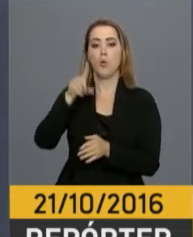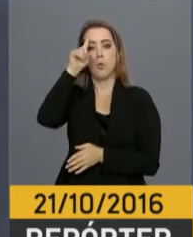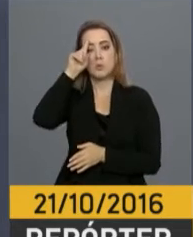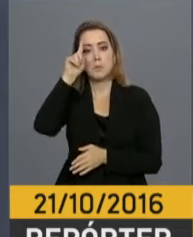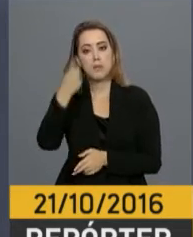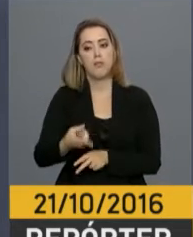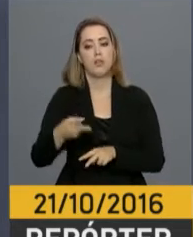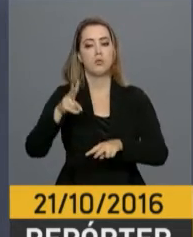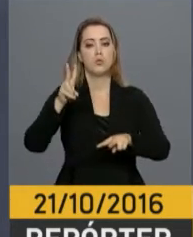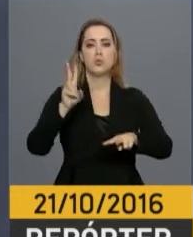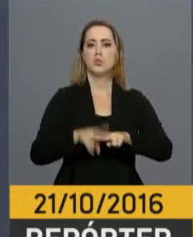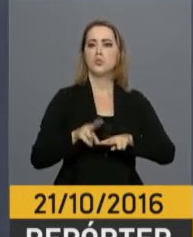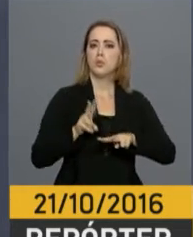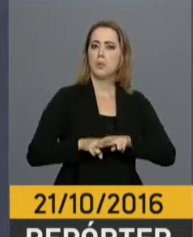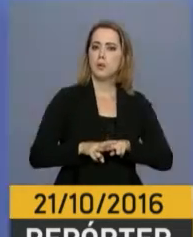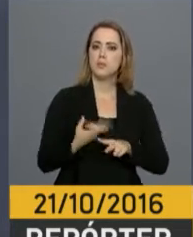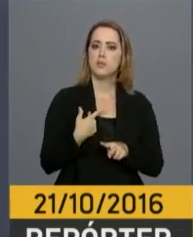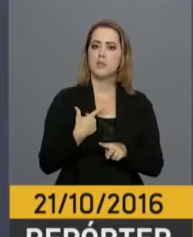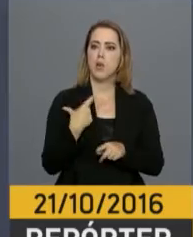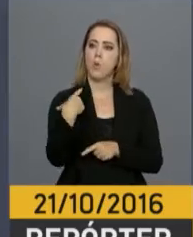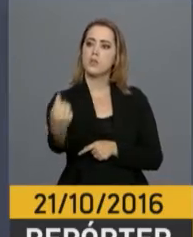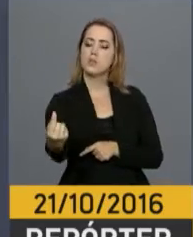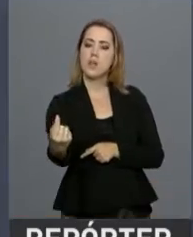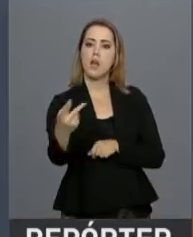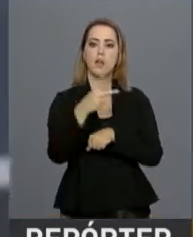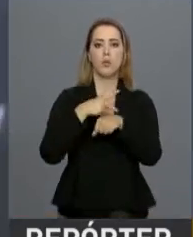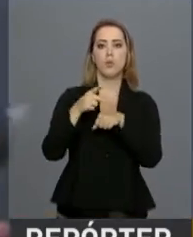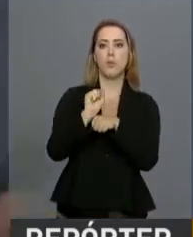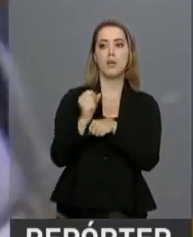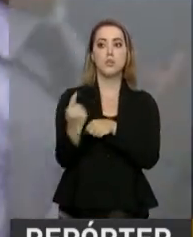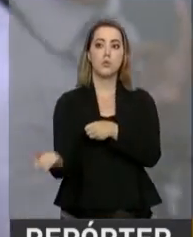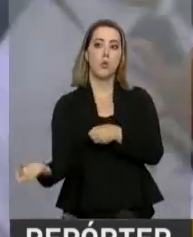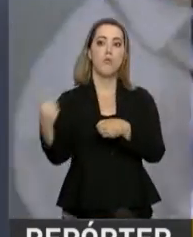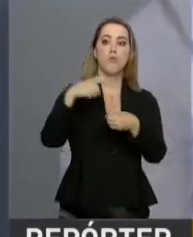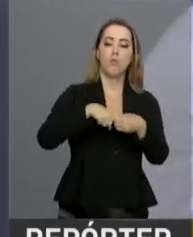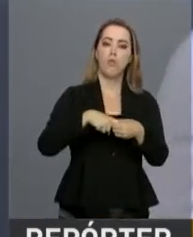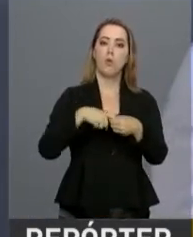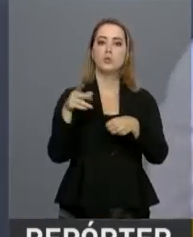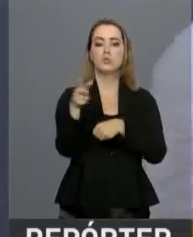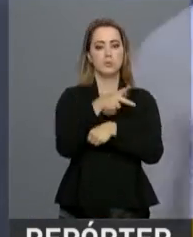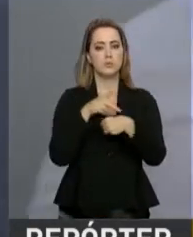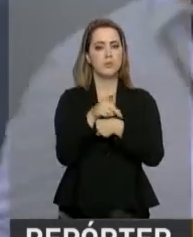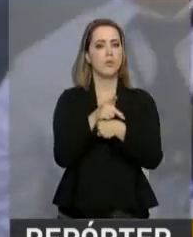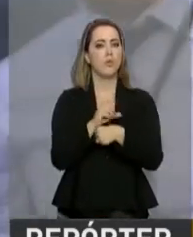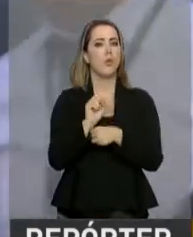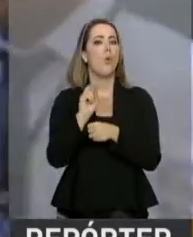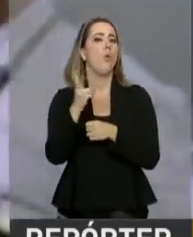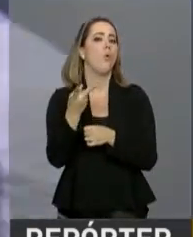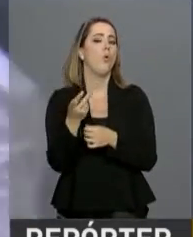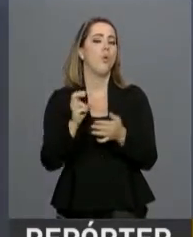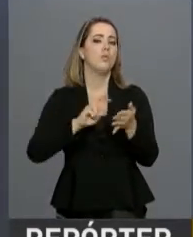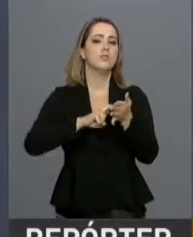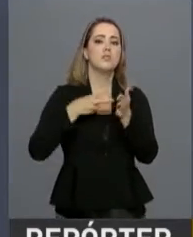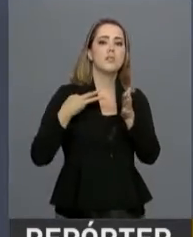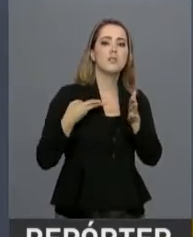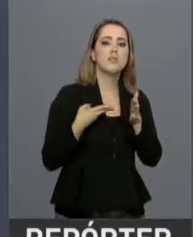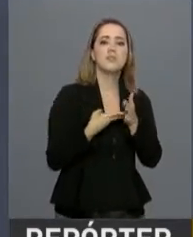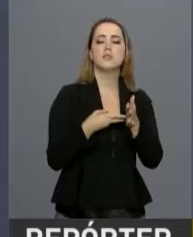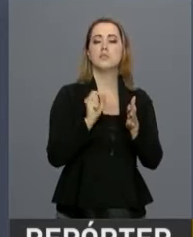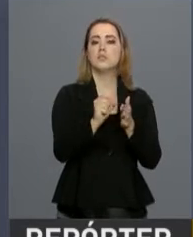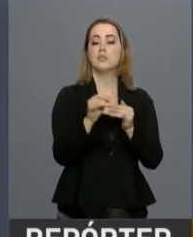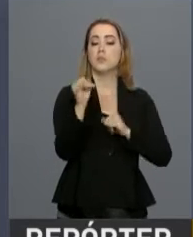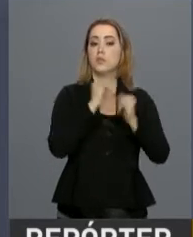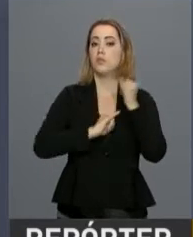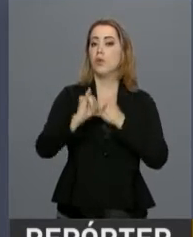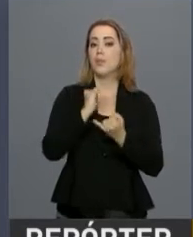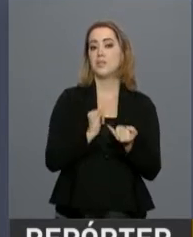há registro de saída do país, de entrada do país, ou seja, informações que se nós